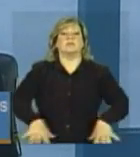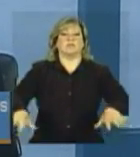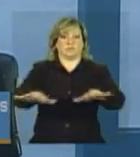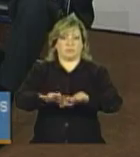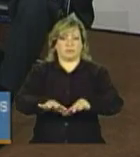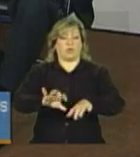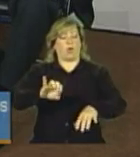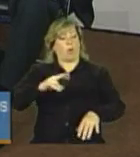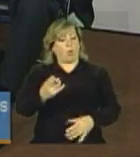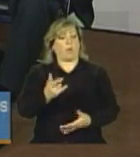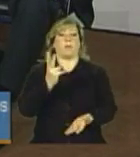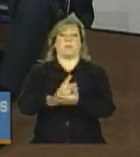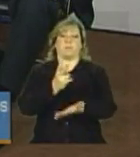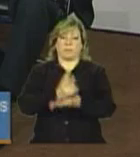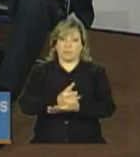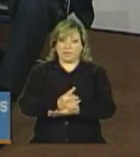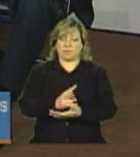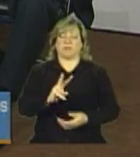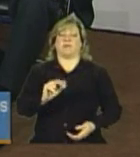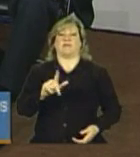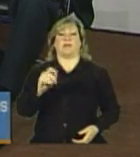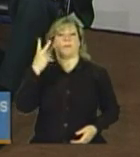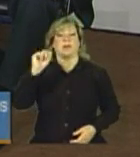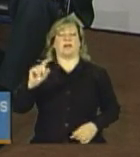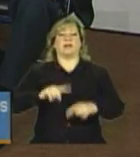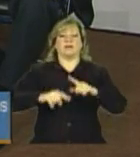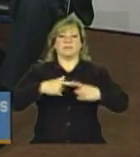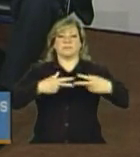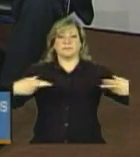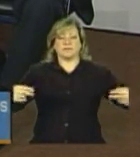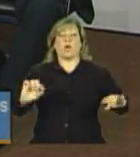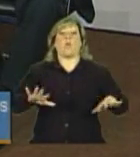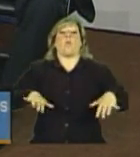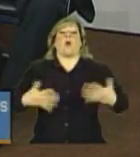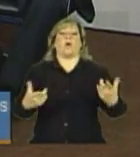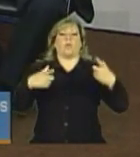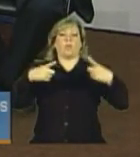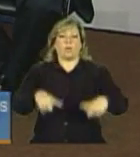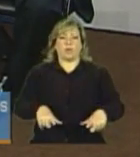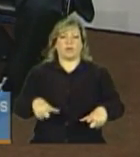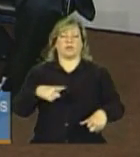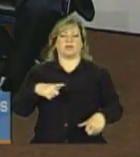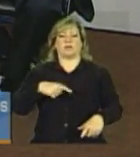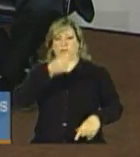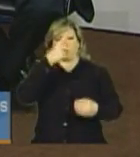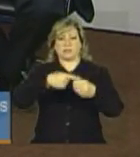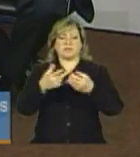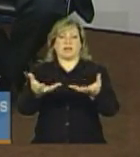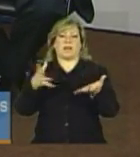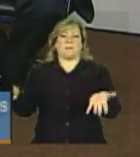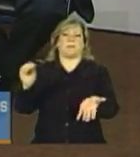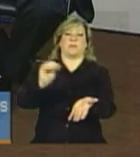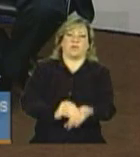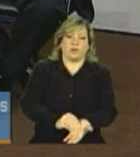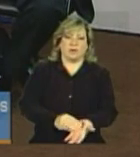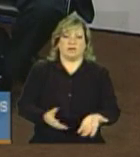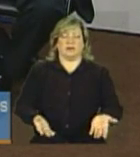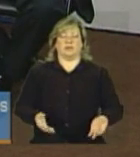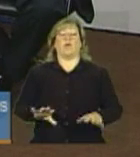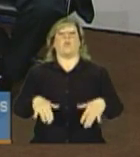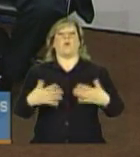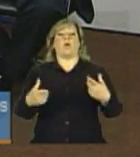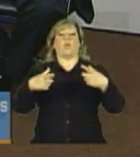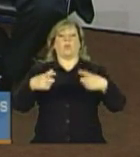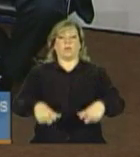O mesmo vale também para os equipamentos, né, qual o local onde ele está sendo, onde o município está propondo a implantação, é um local, né,